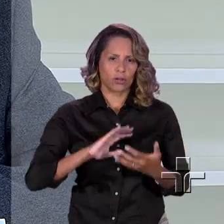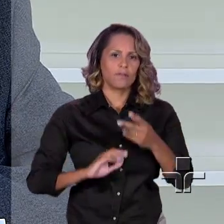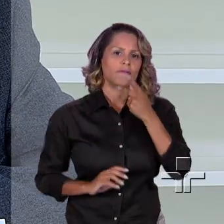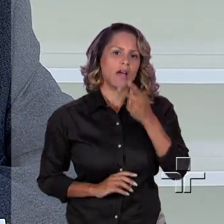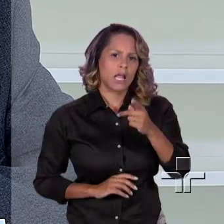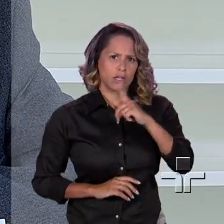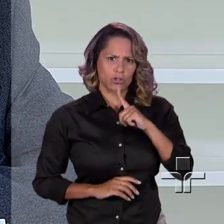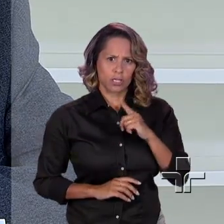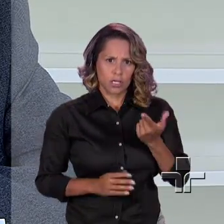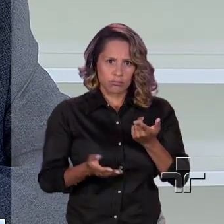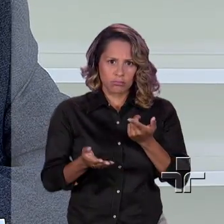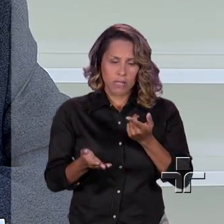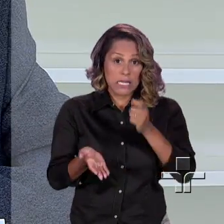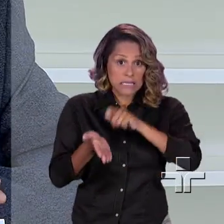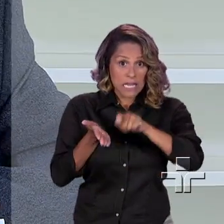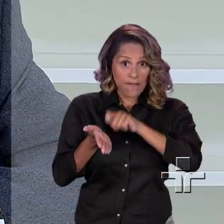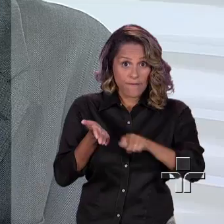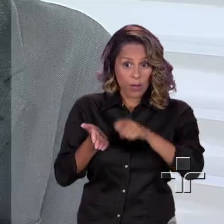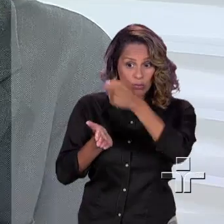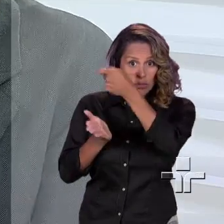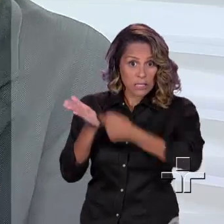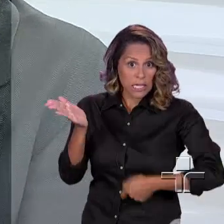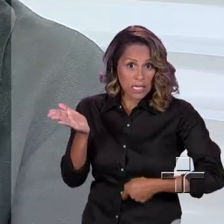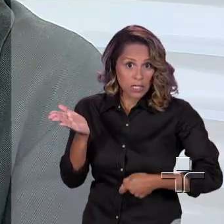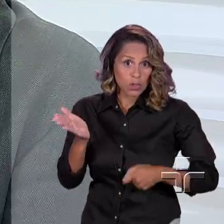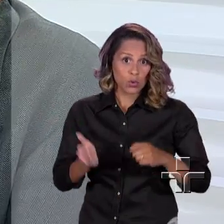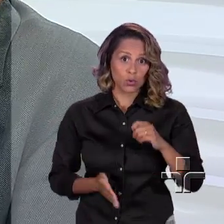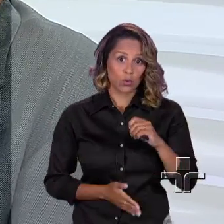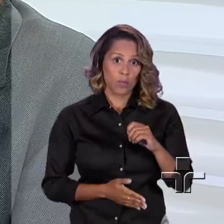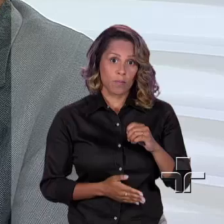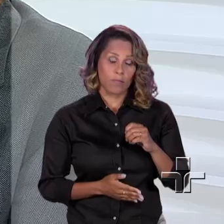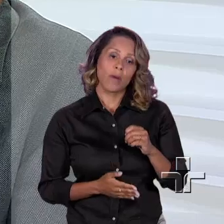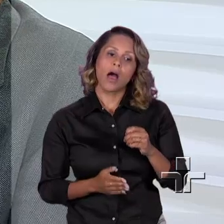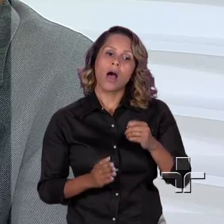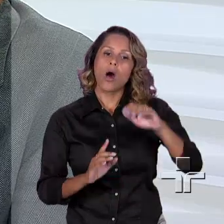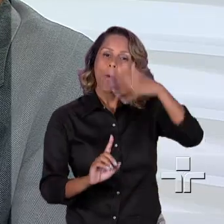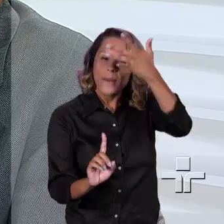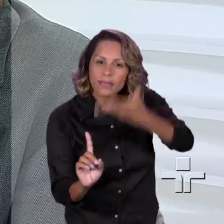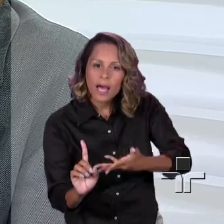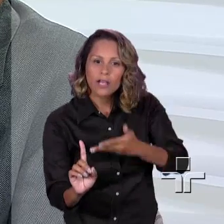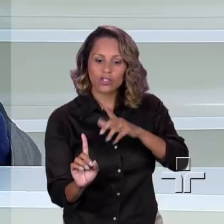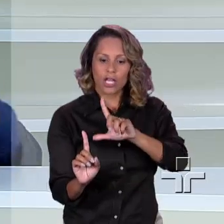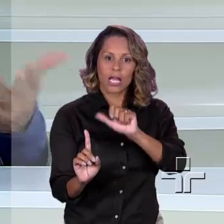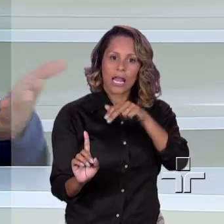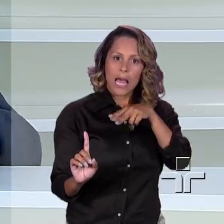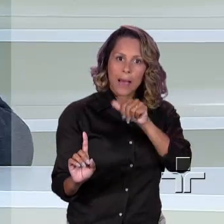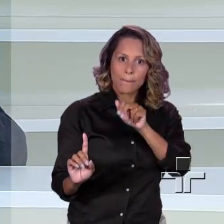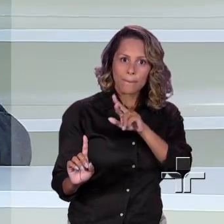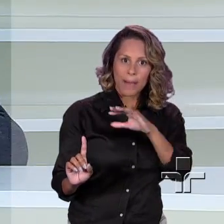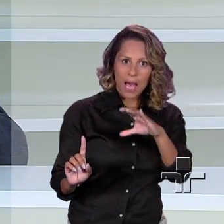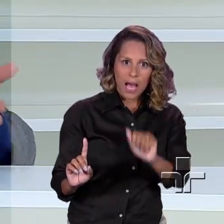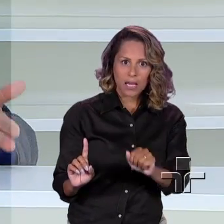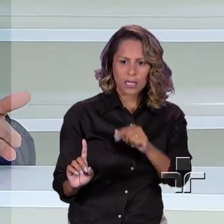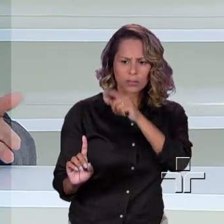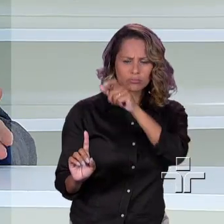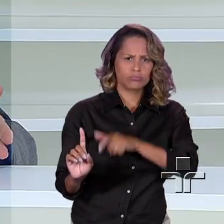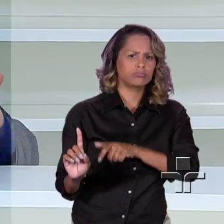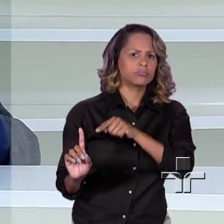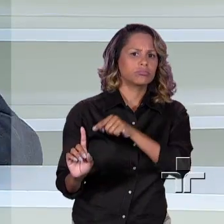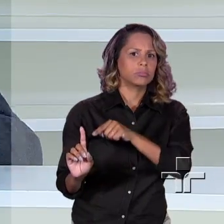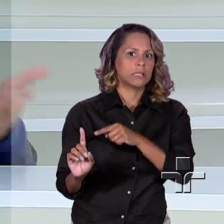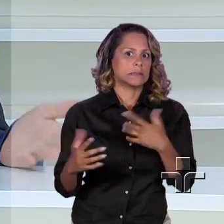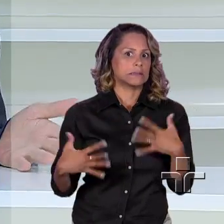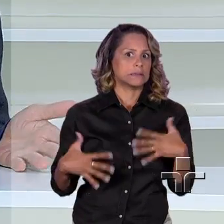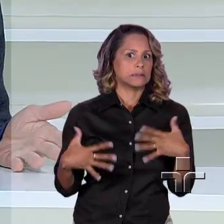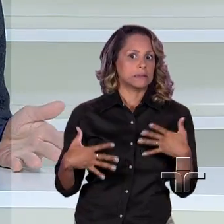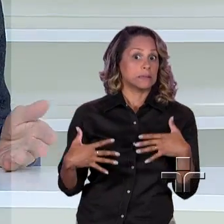soldado brasileiro na pessoa do capitão Carlos Lamarca. E deu para eu ler. Bom, barra pesada na época, né? Mas eu